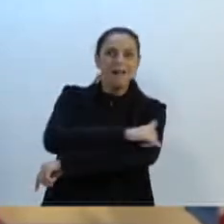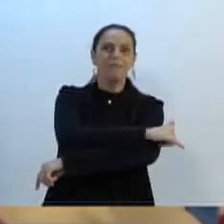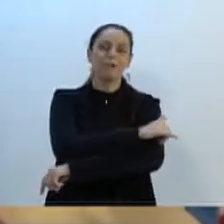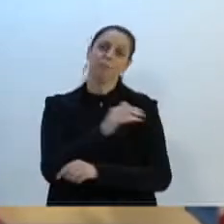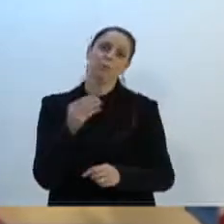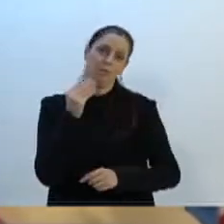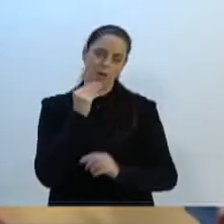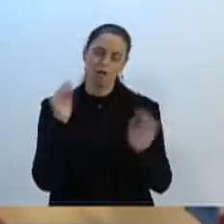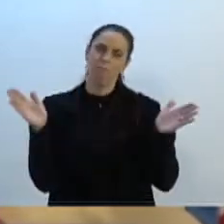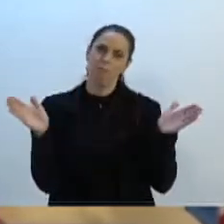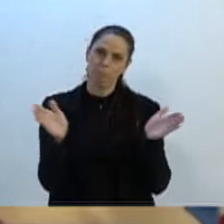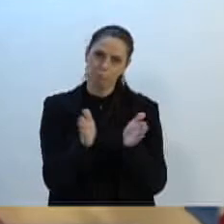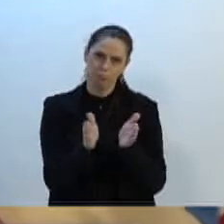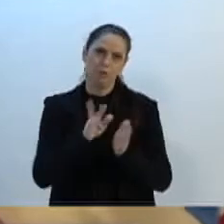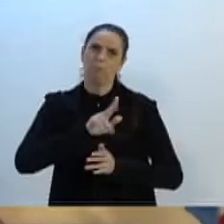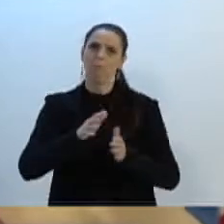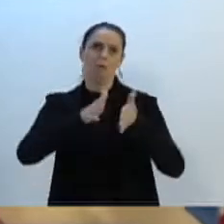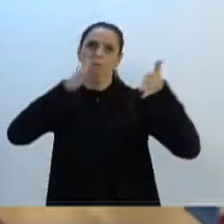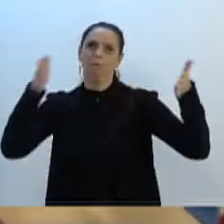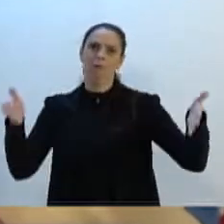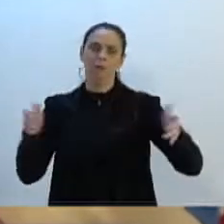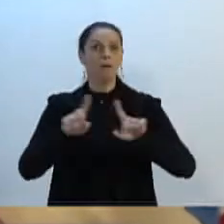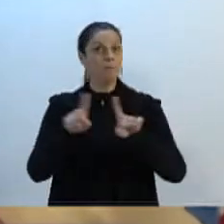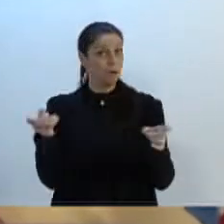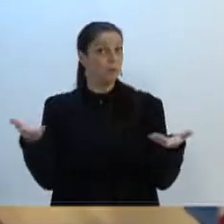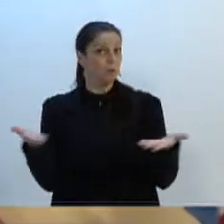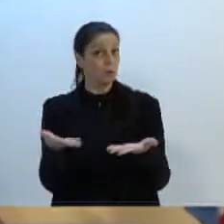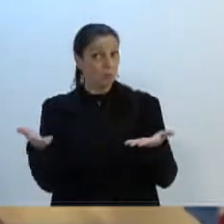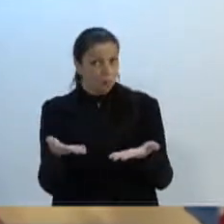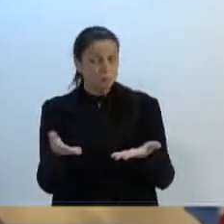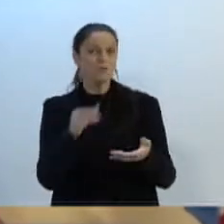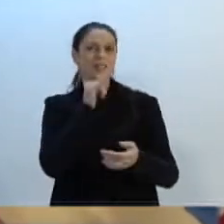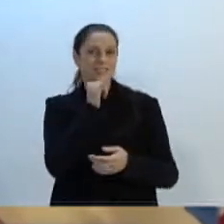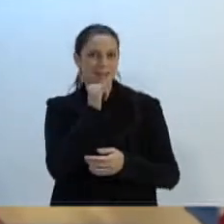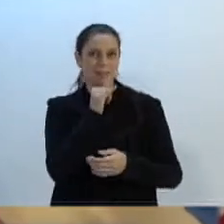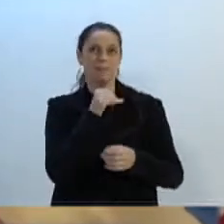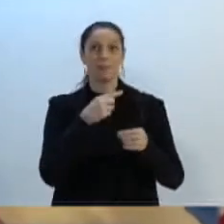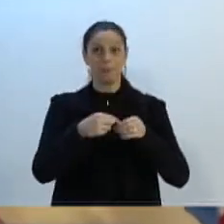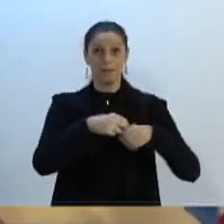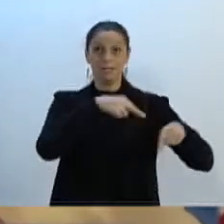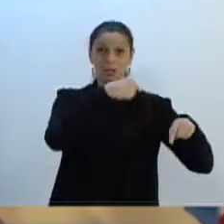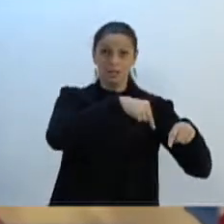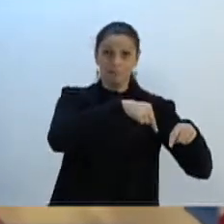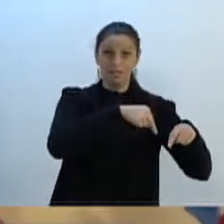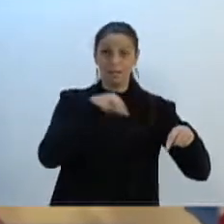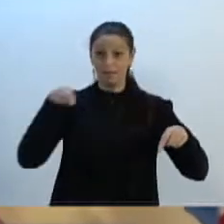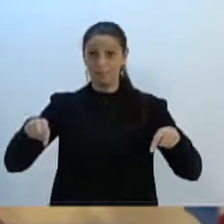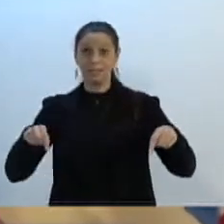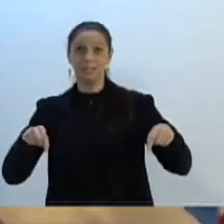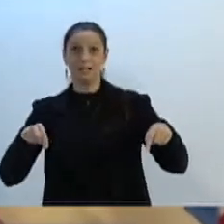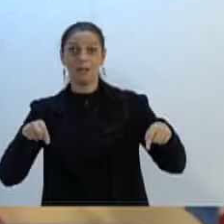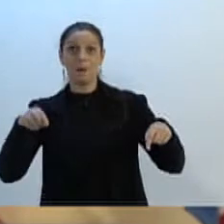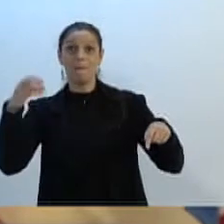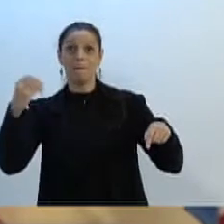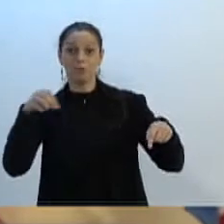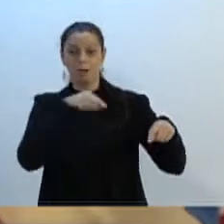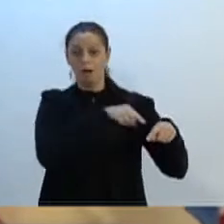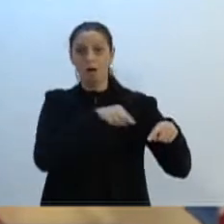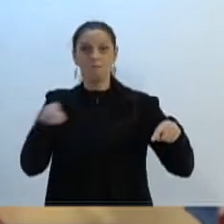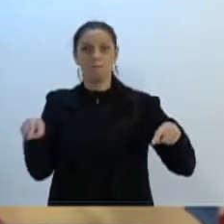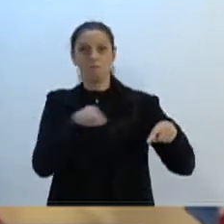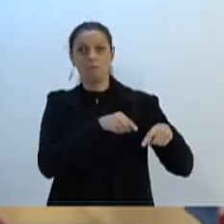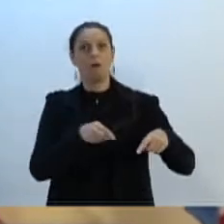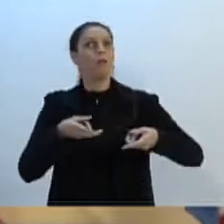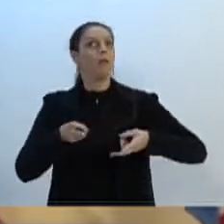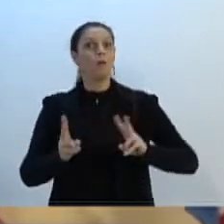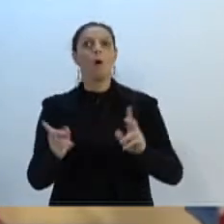pequenas, repito, aeronaves pequenas, mas que hoje, de navegantes para Porto Alegre, são as mesmas aeronaves que